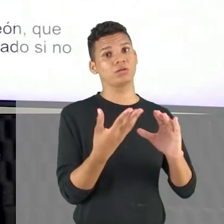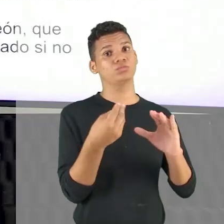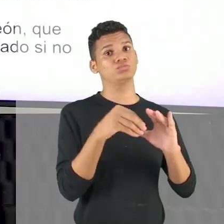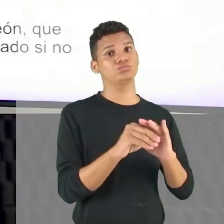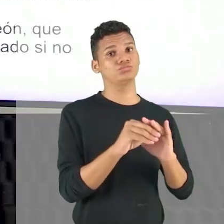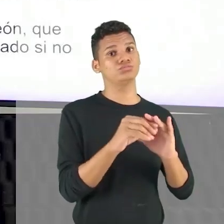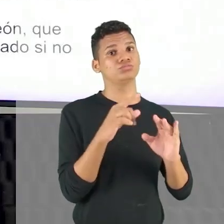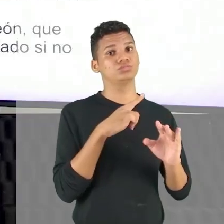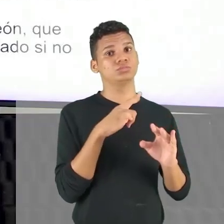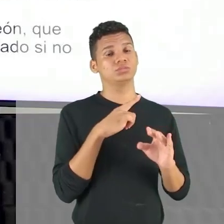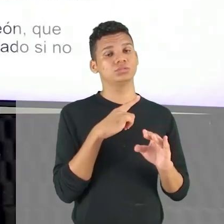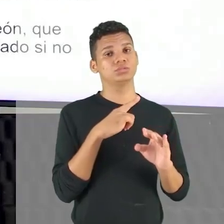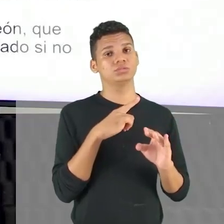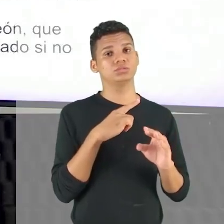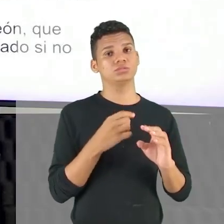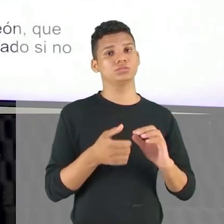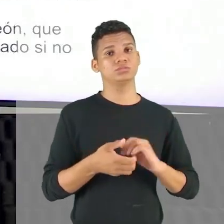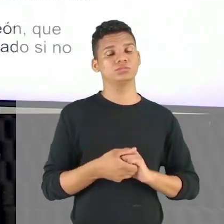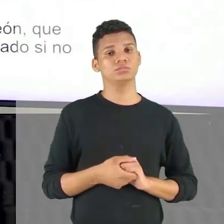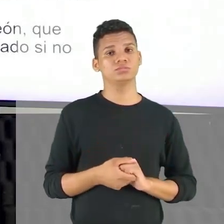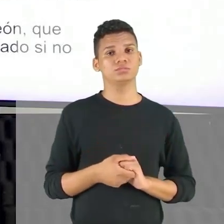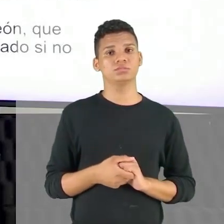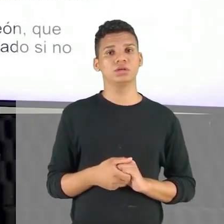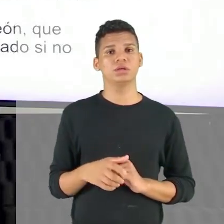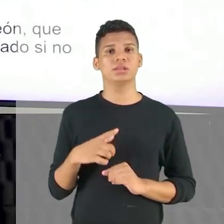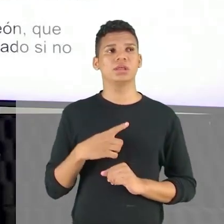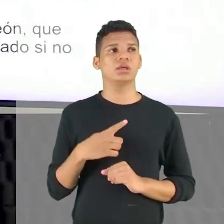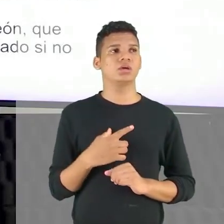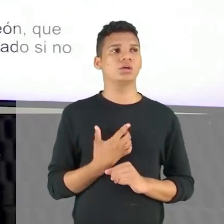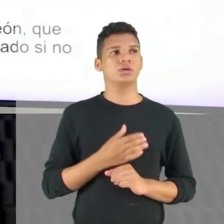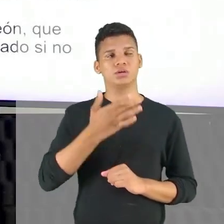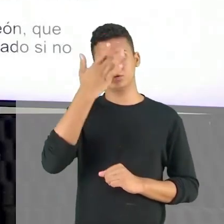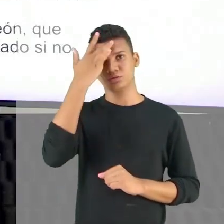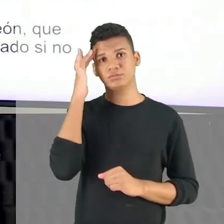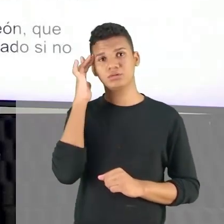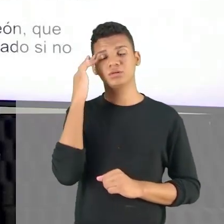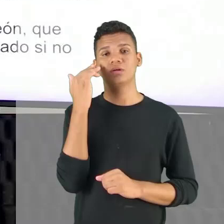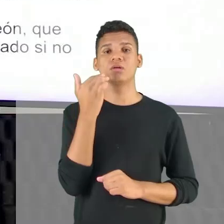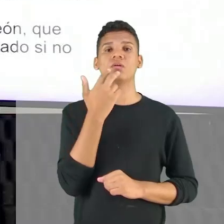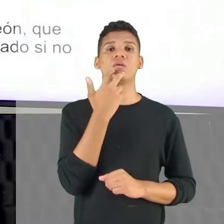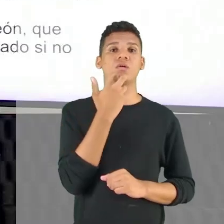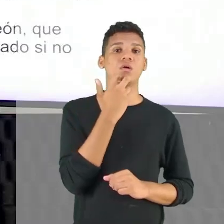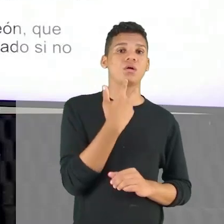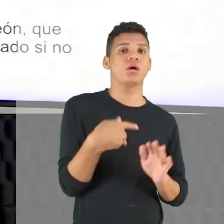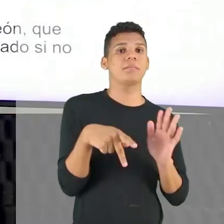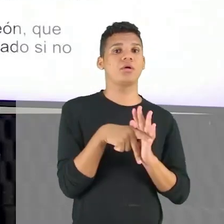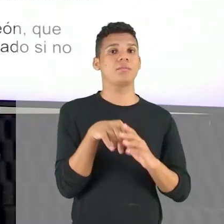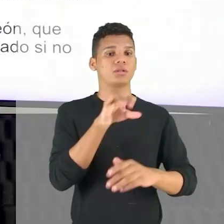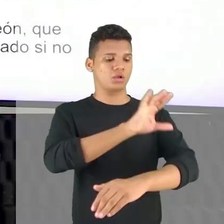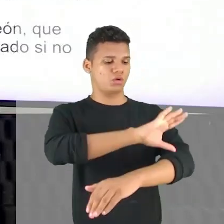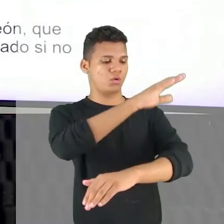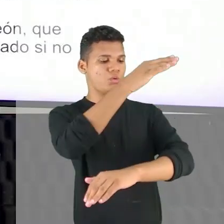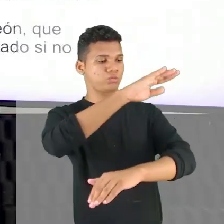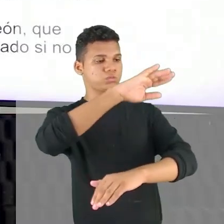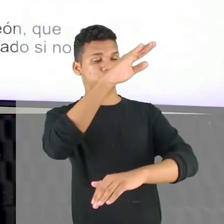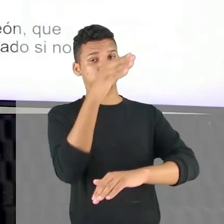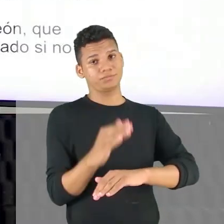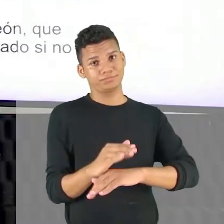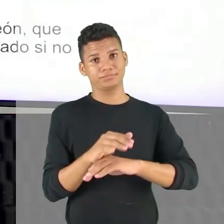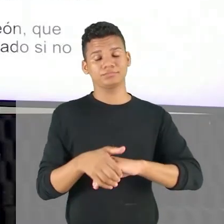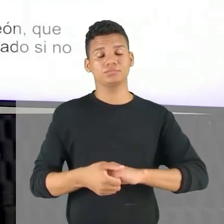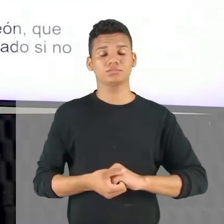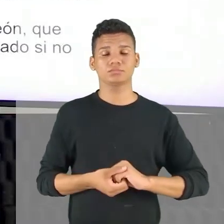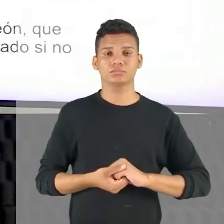caverna, as cabras montanhosas, aquelas cabras que vivem nas montanhas. E o leão se quedou